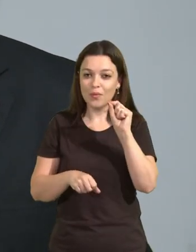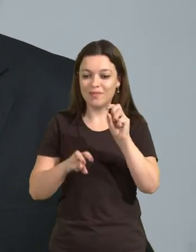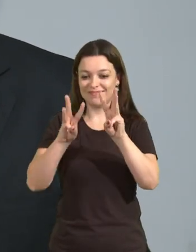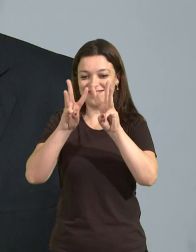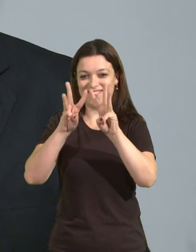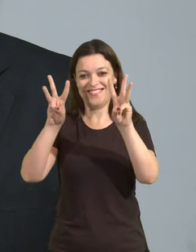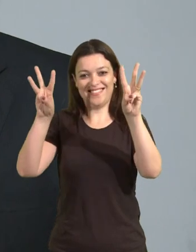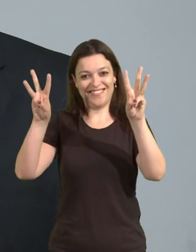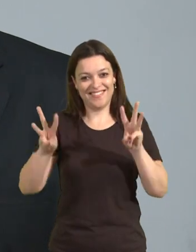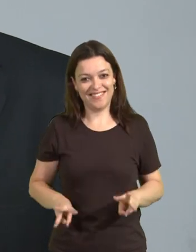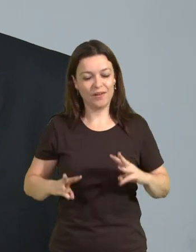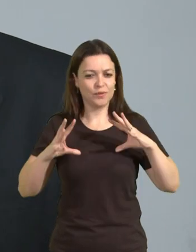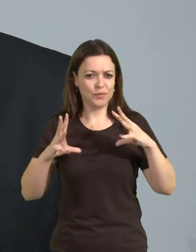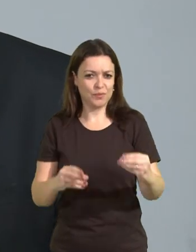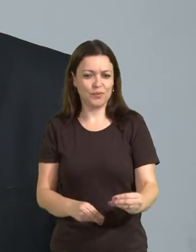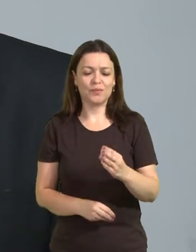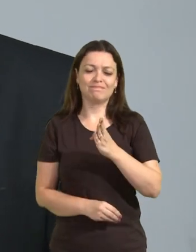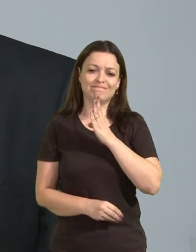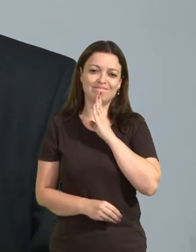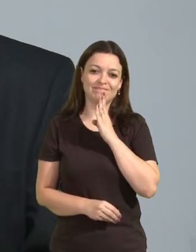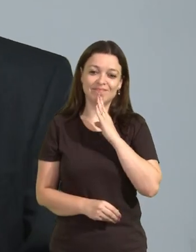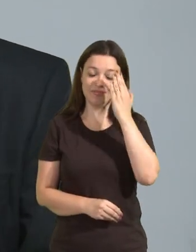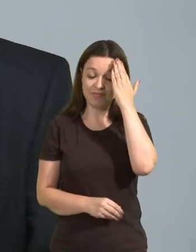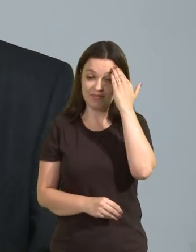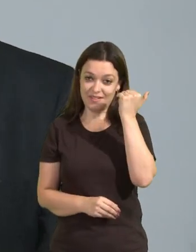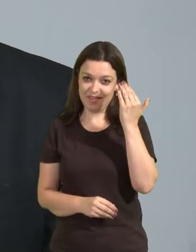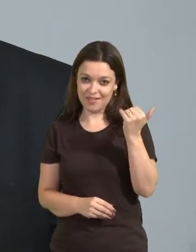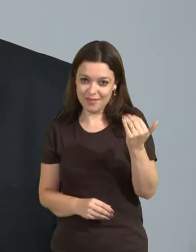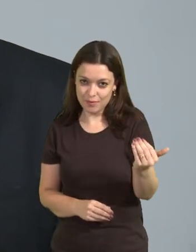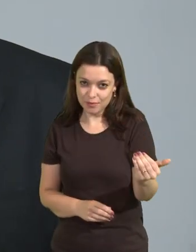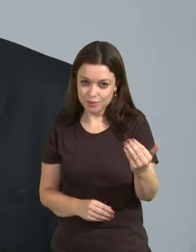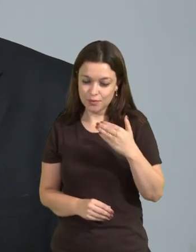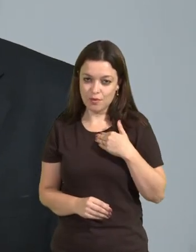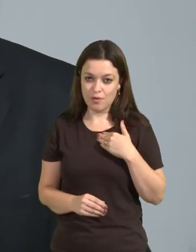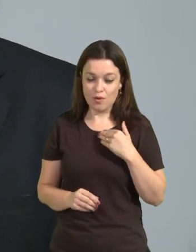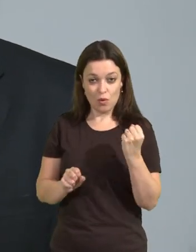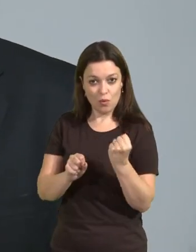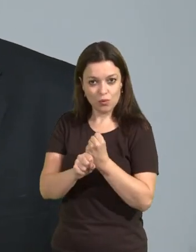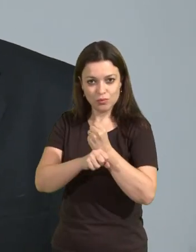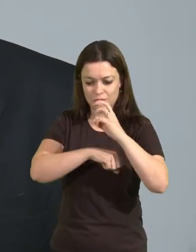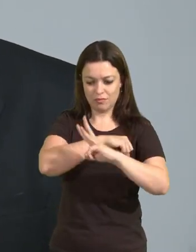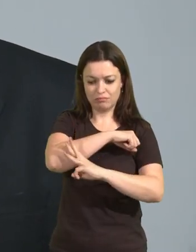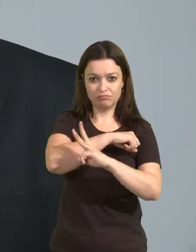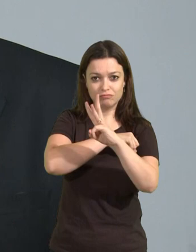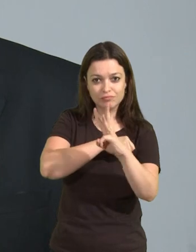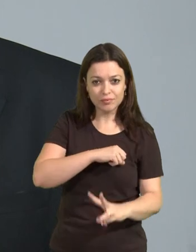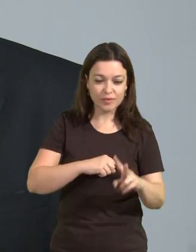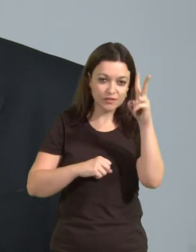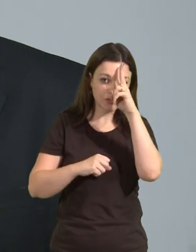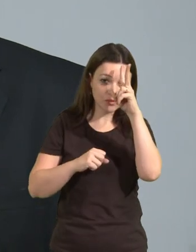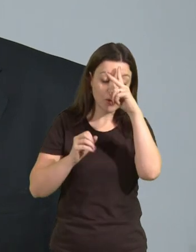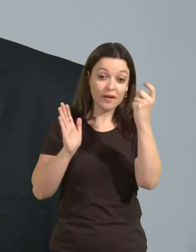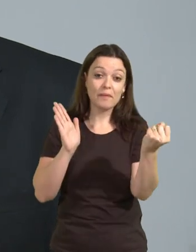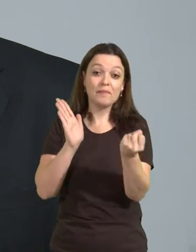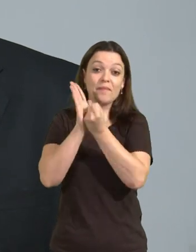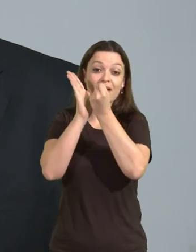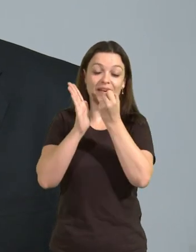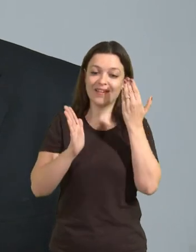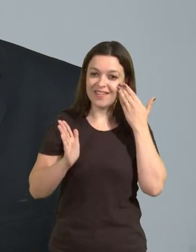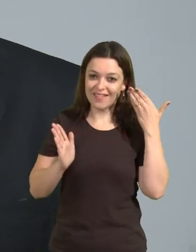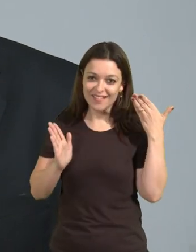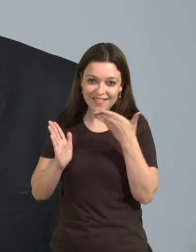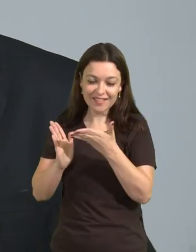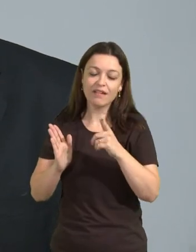nossa Universidade Federal do Paraná. Prédio histórico, inclusive, foi votado